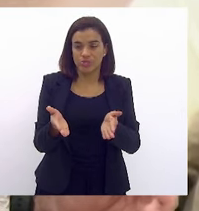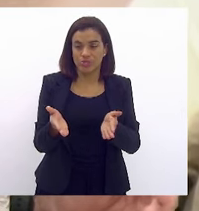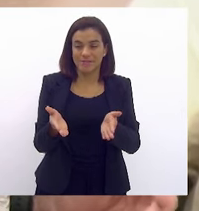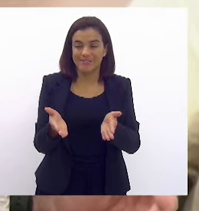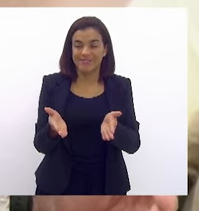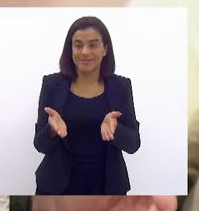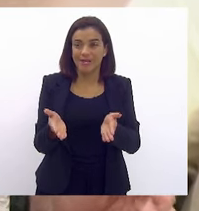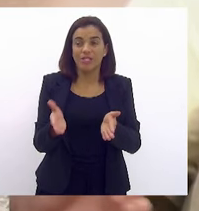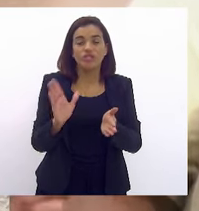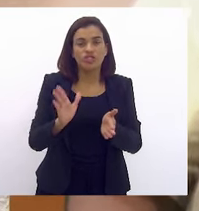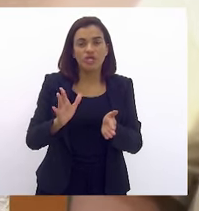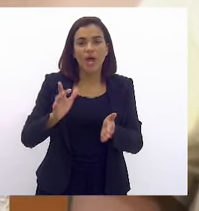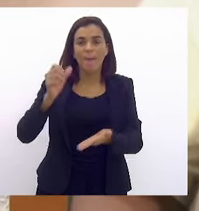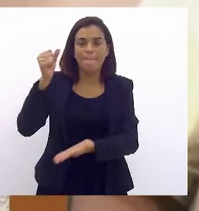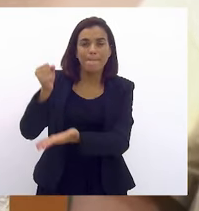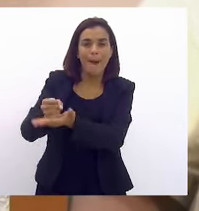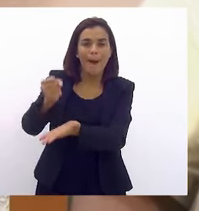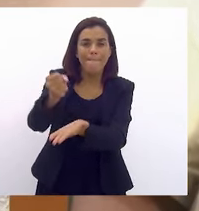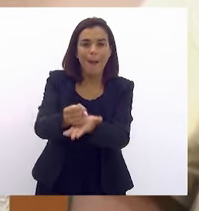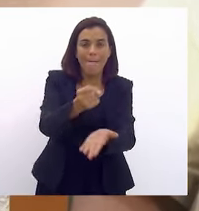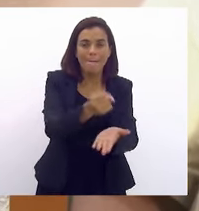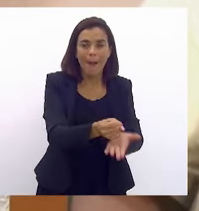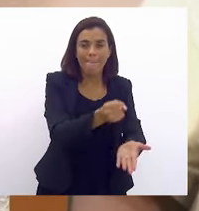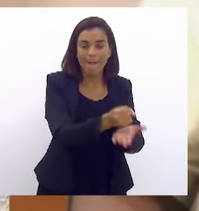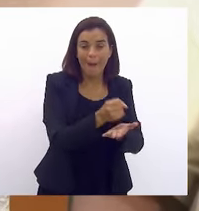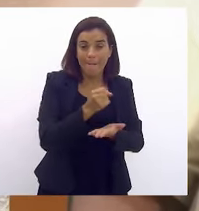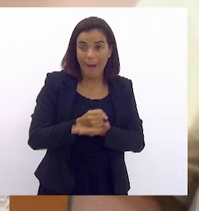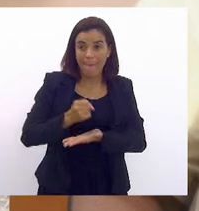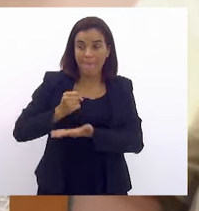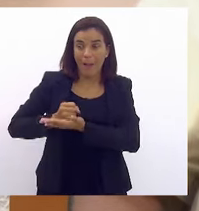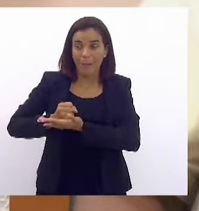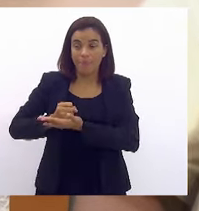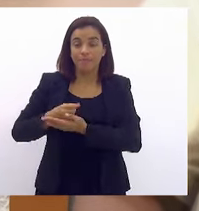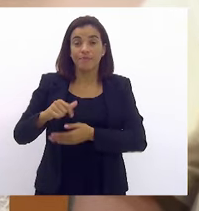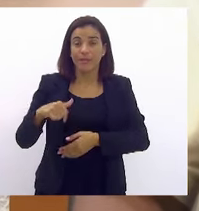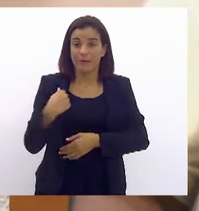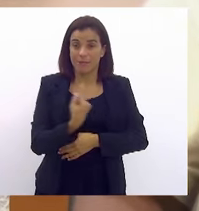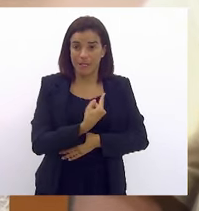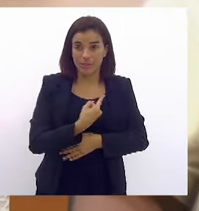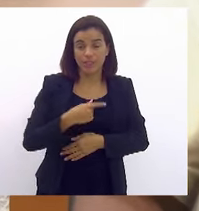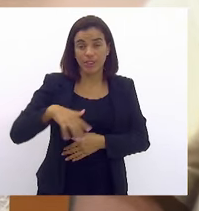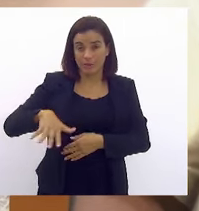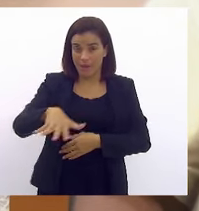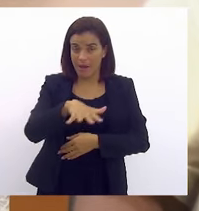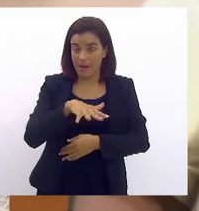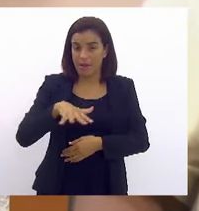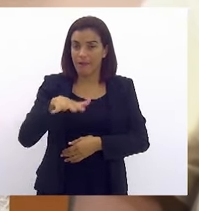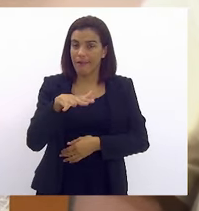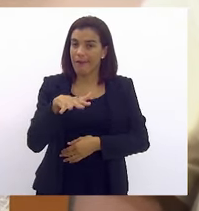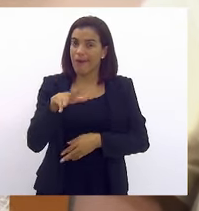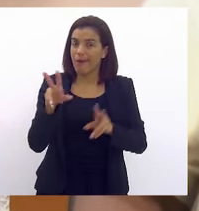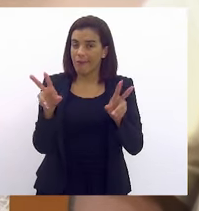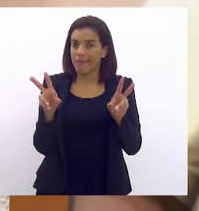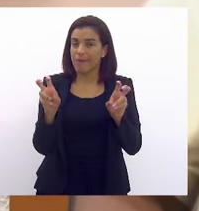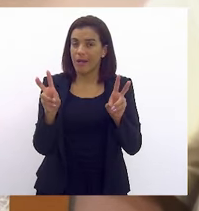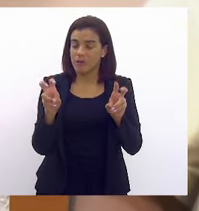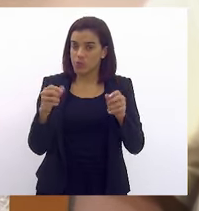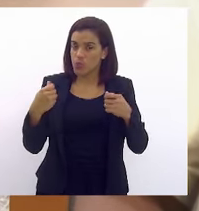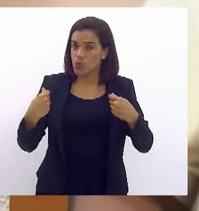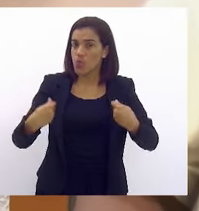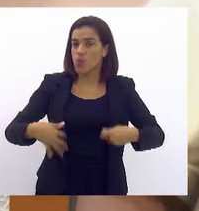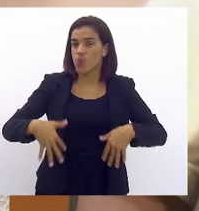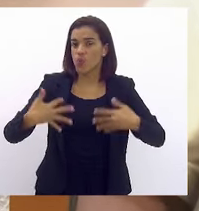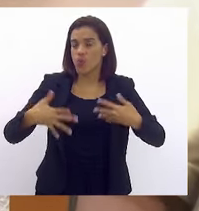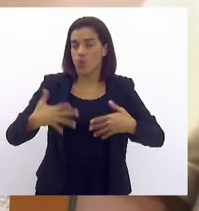faz a demarcação de faixa. É para a gente do parque um assunto muito caro também,